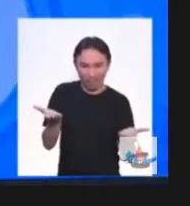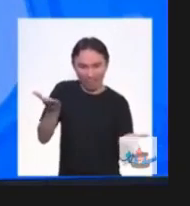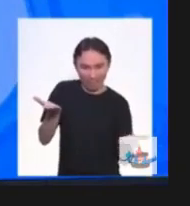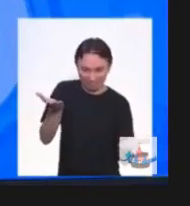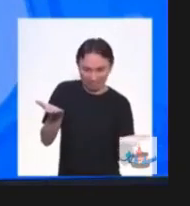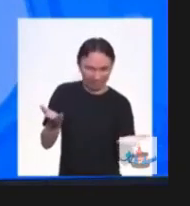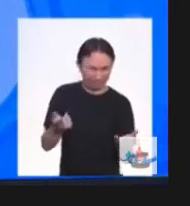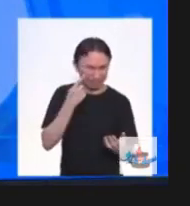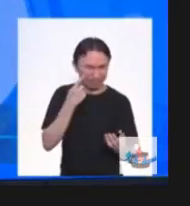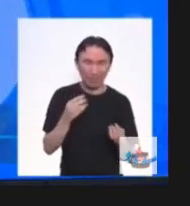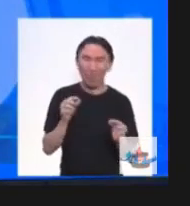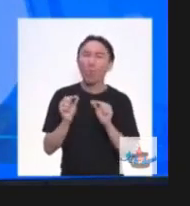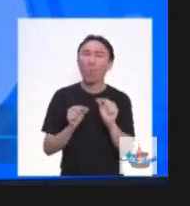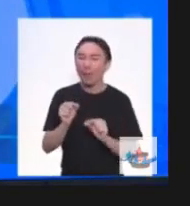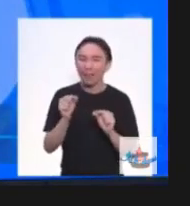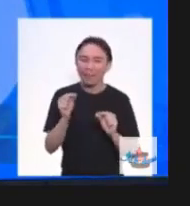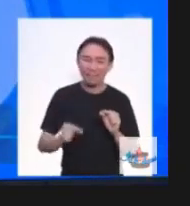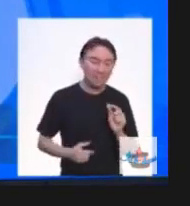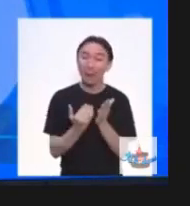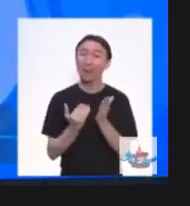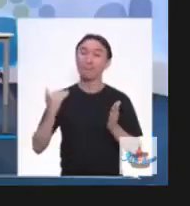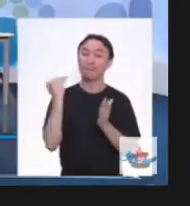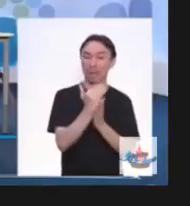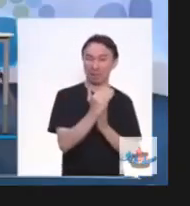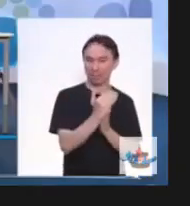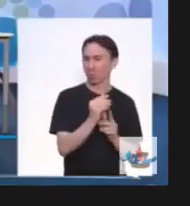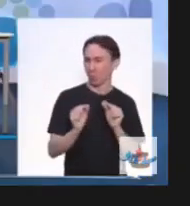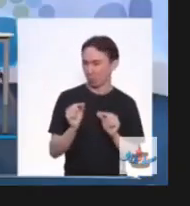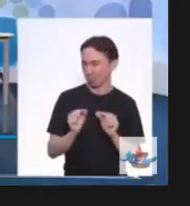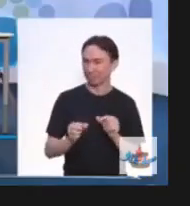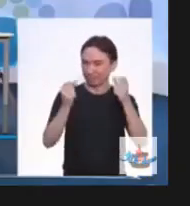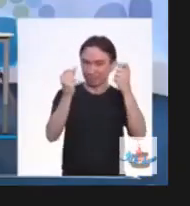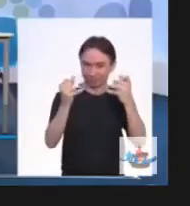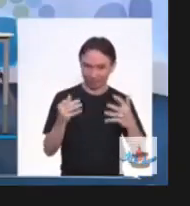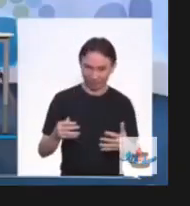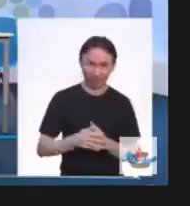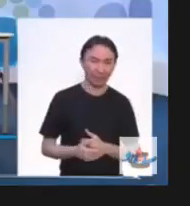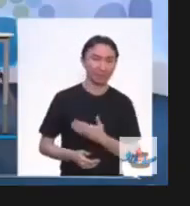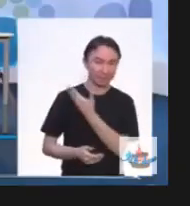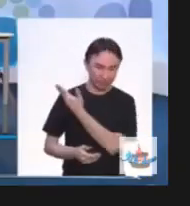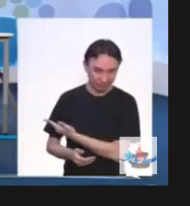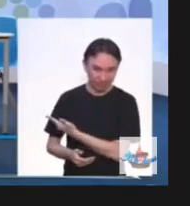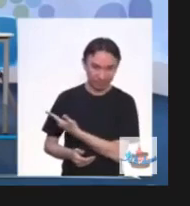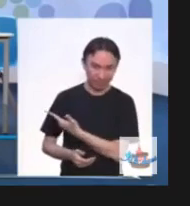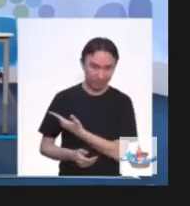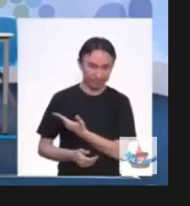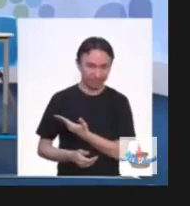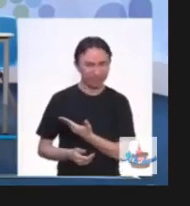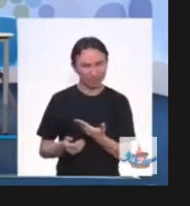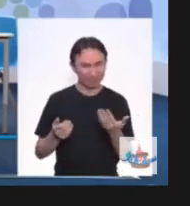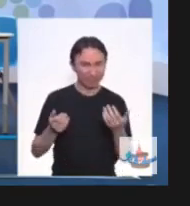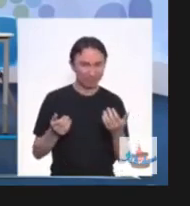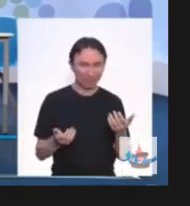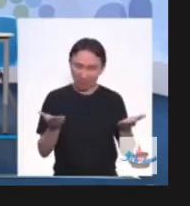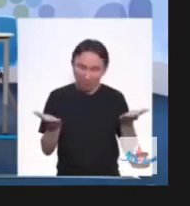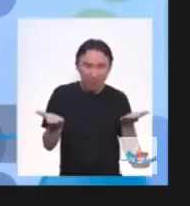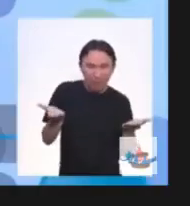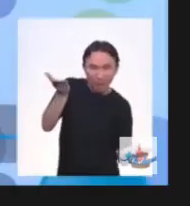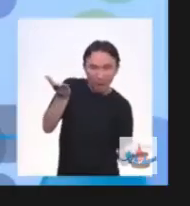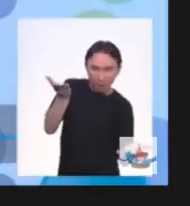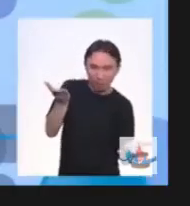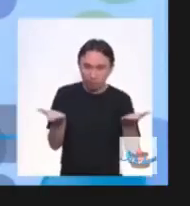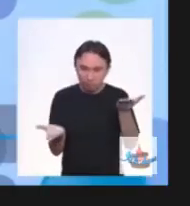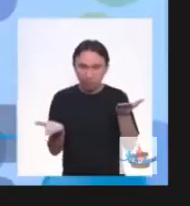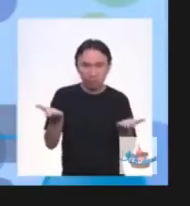favorável, e aí eu vou explicar um pouco do que é o superávit. Então nós temos aqui, olha, a professora Fernanda, ela preparou esse, quer falar um pouco da balança que você preparou